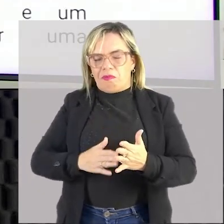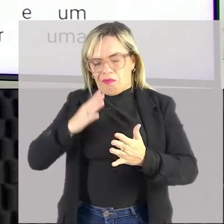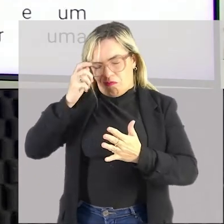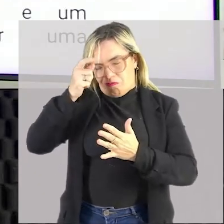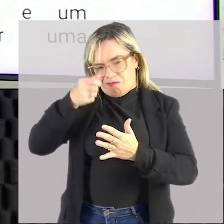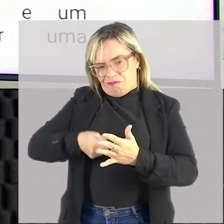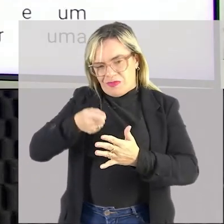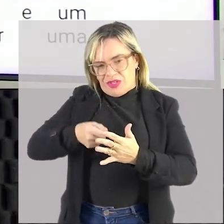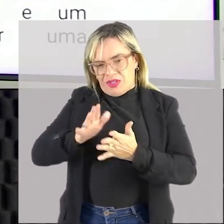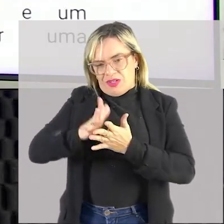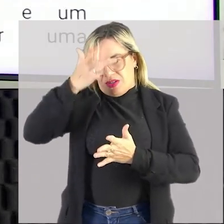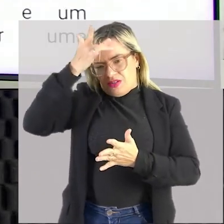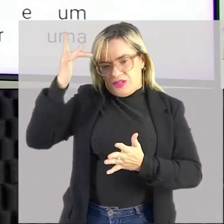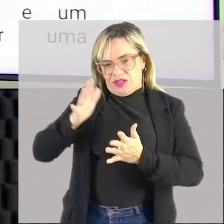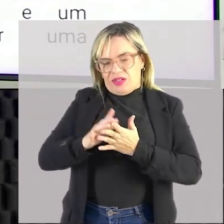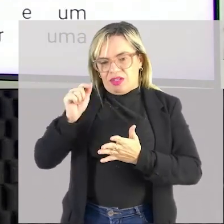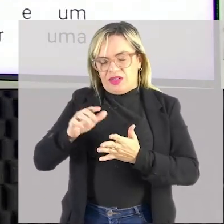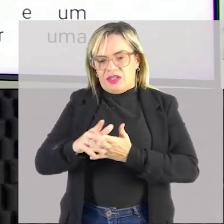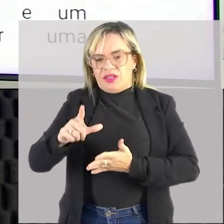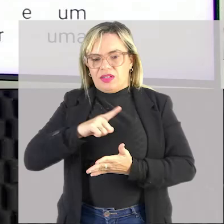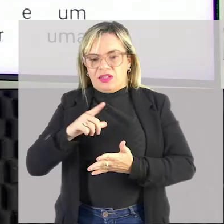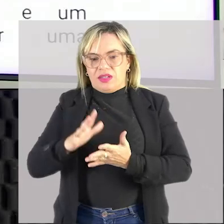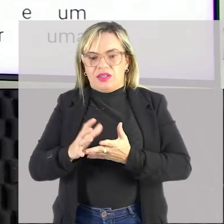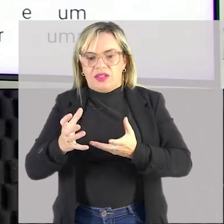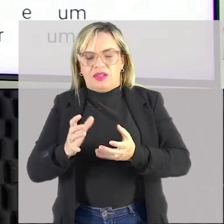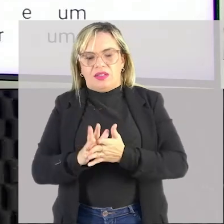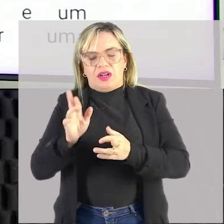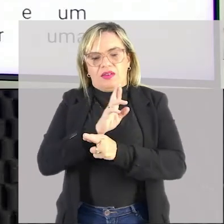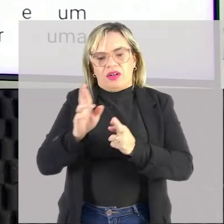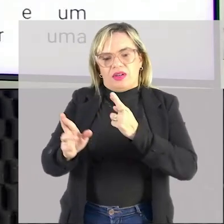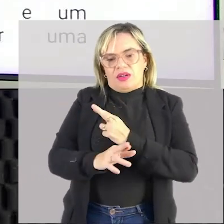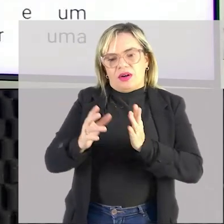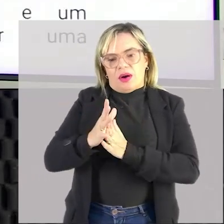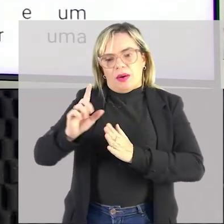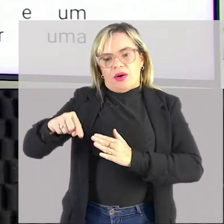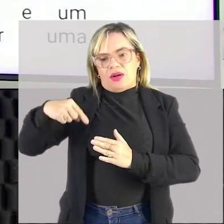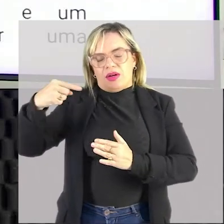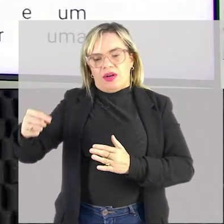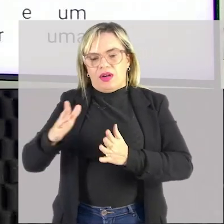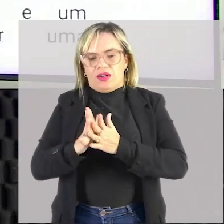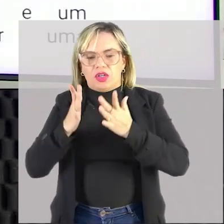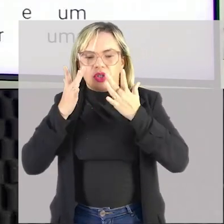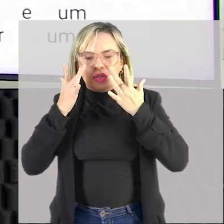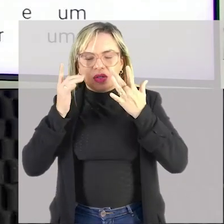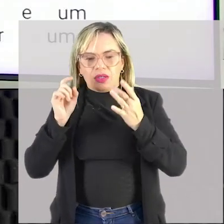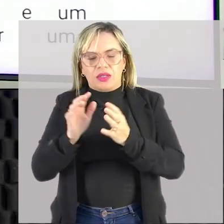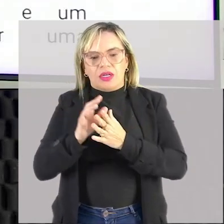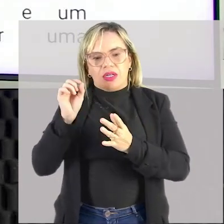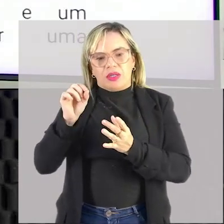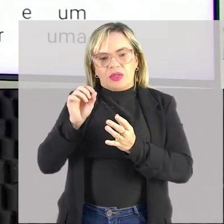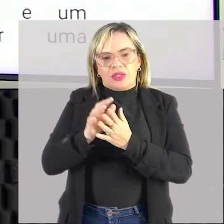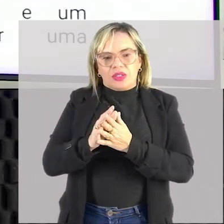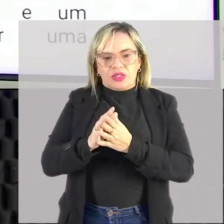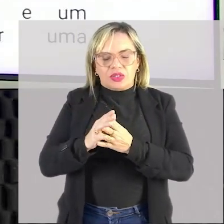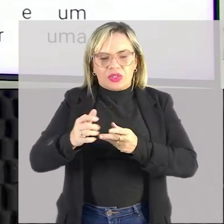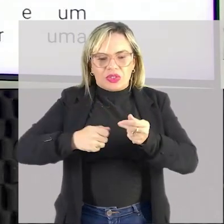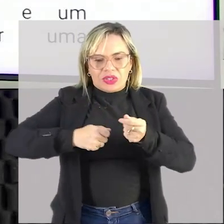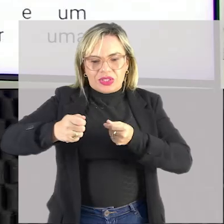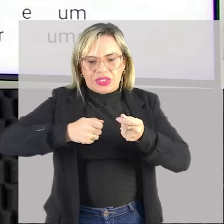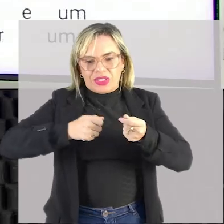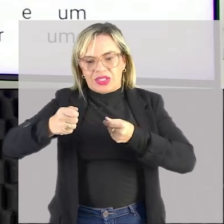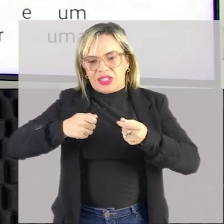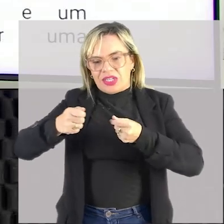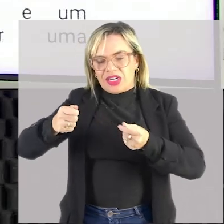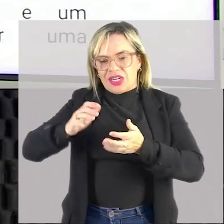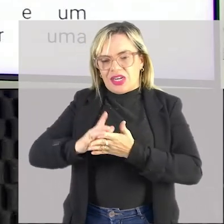pessoas de se ocuparem do que lhes diz respeito. Posteriormente, passou a ser a arte de compelir as